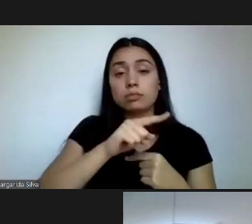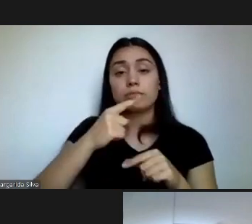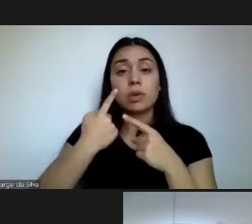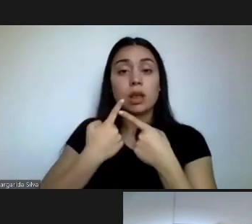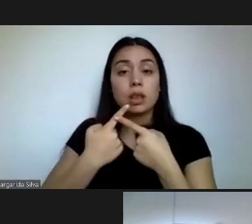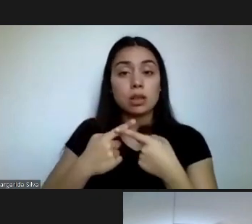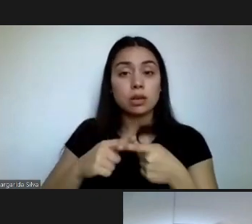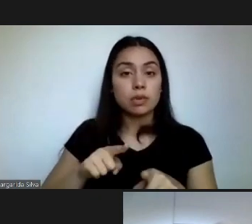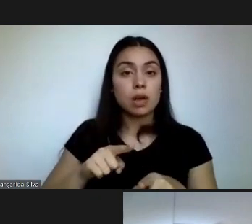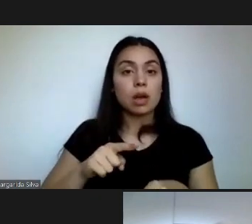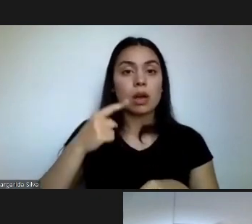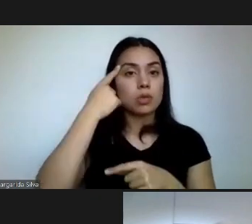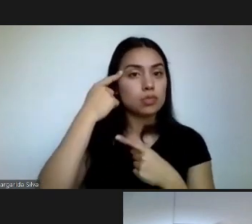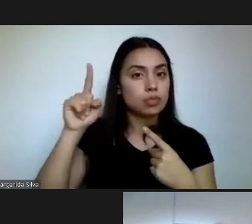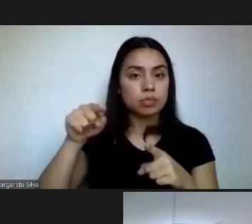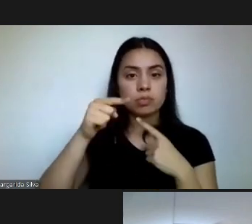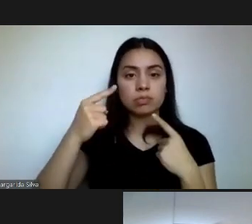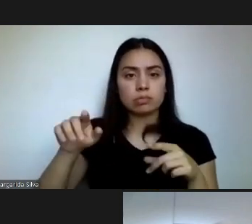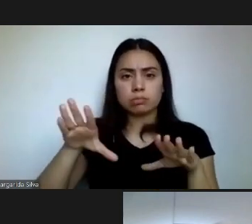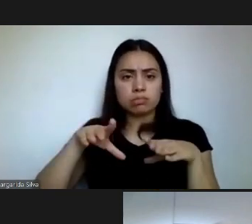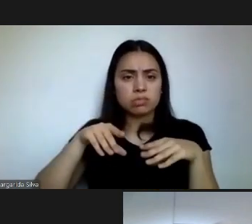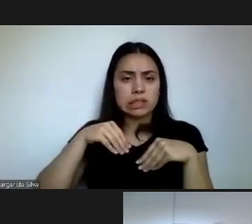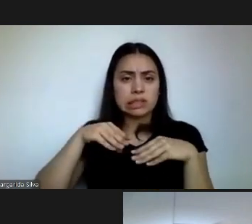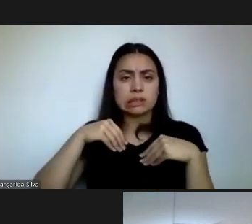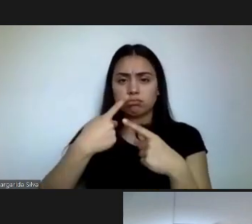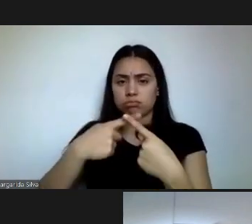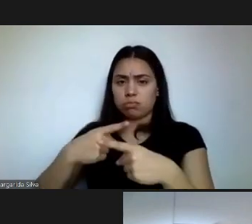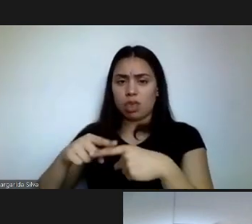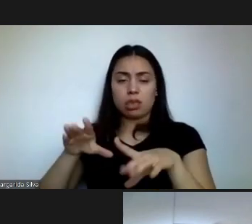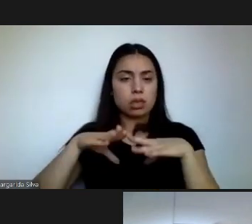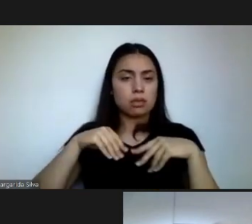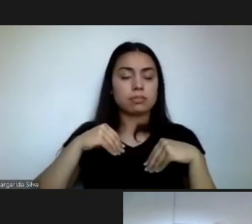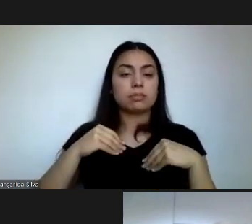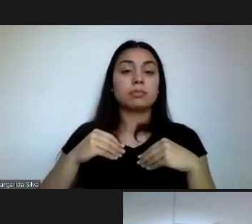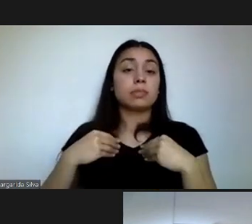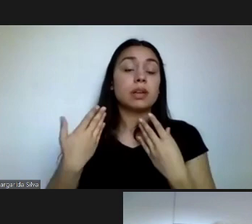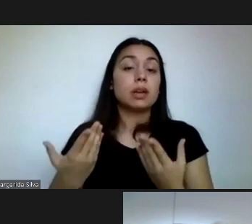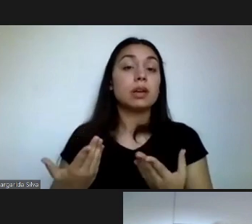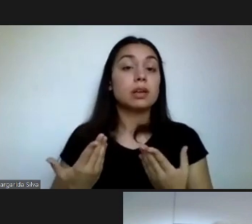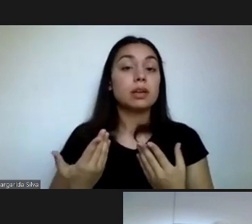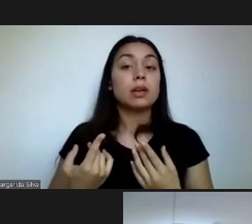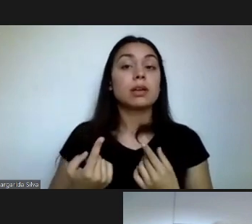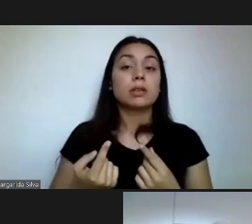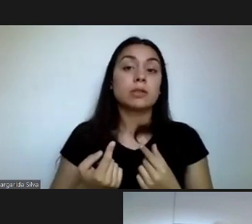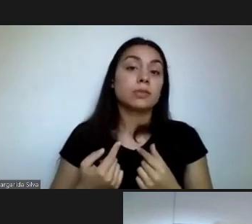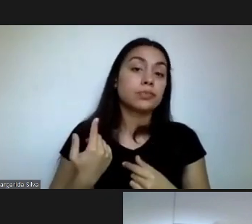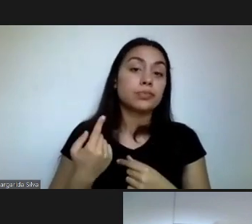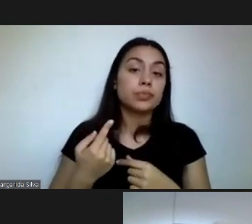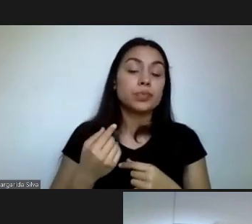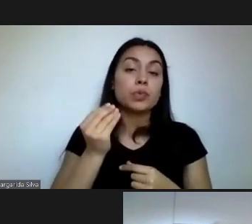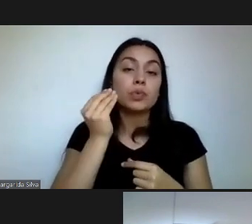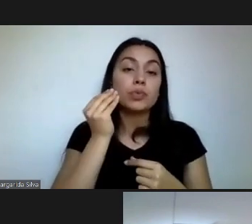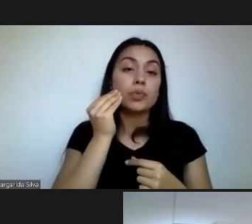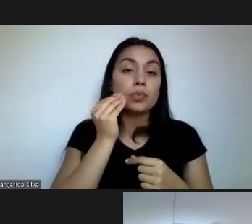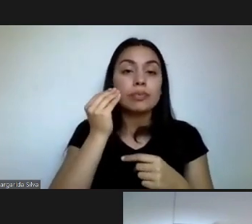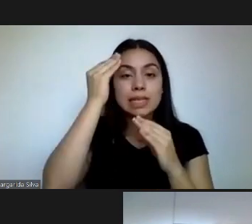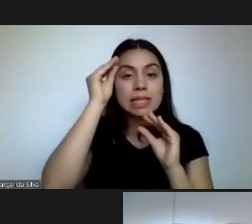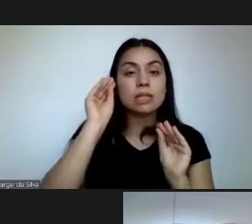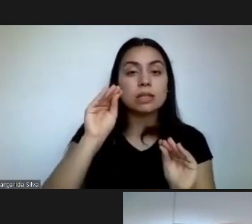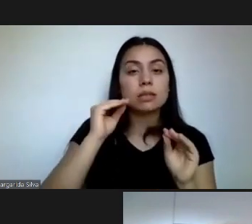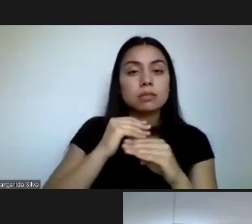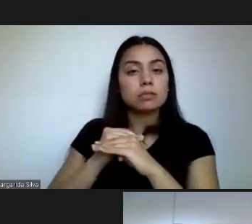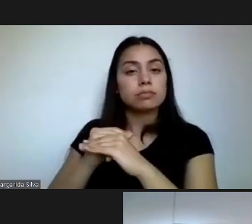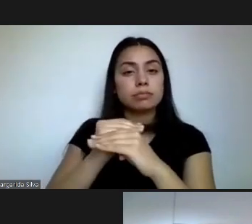também manifestam intolerância a algumas diferenças, portanto, haver também um ensino que seja, não é, para todos e de